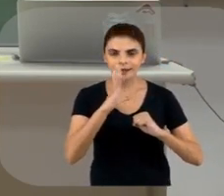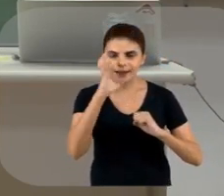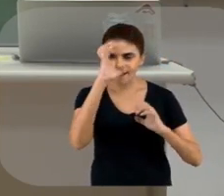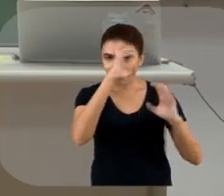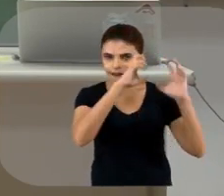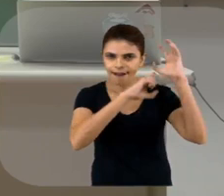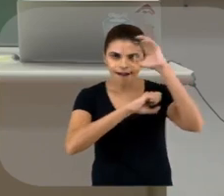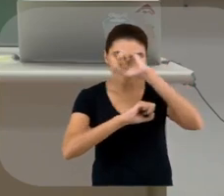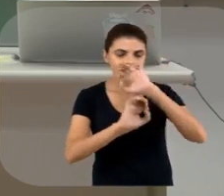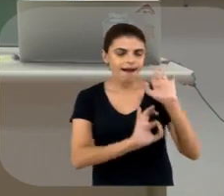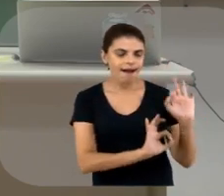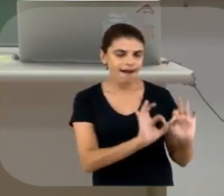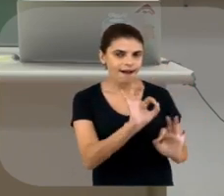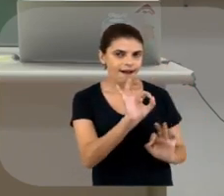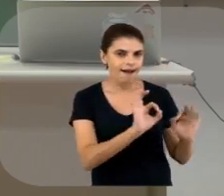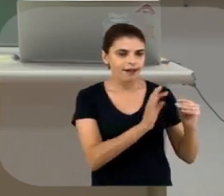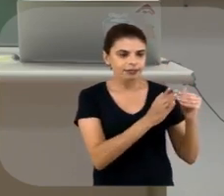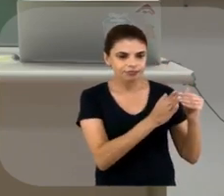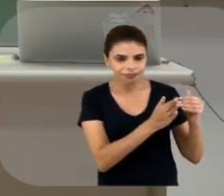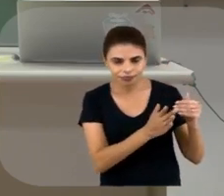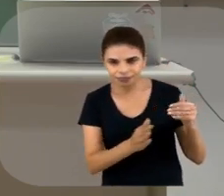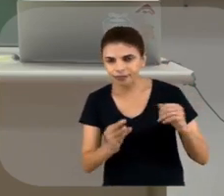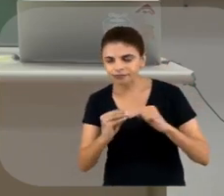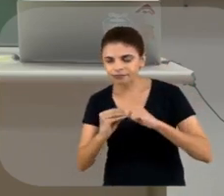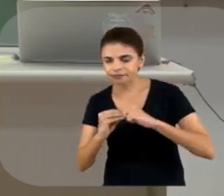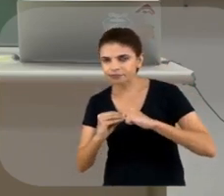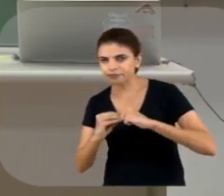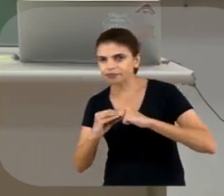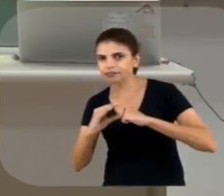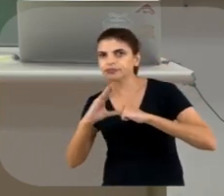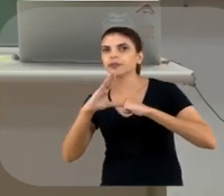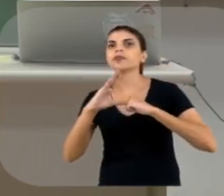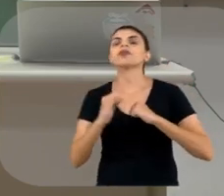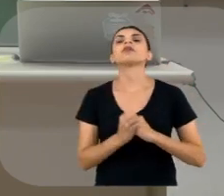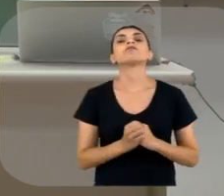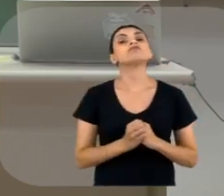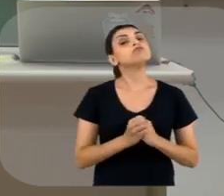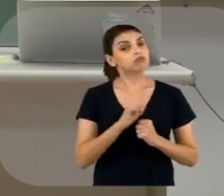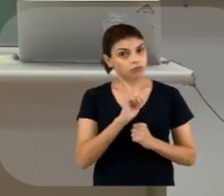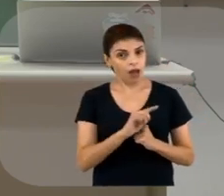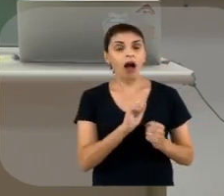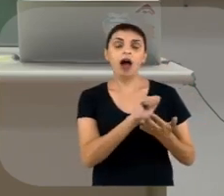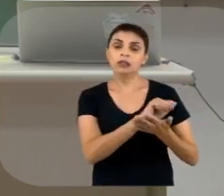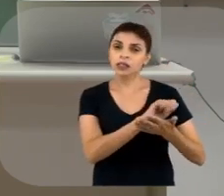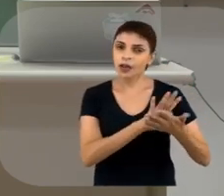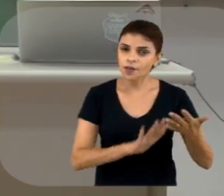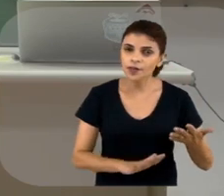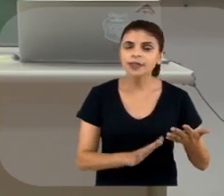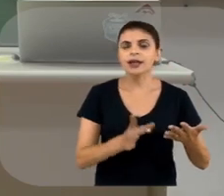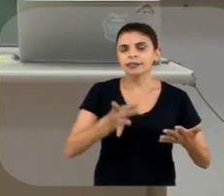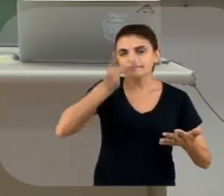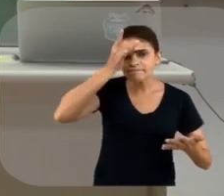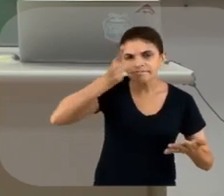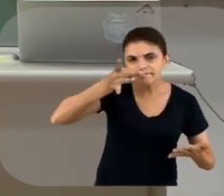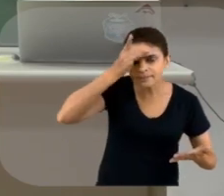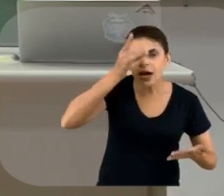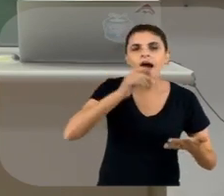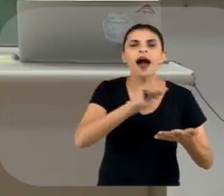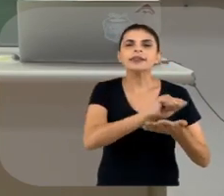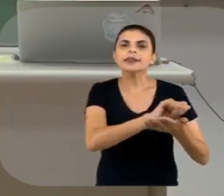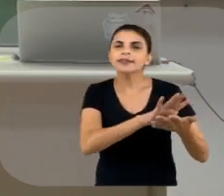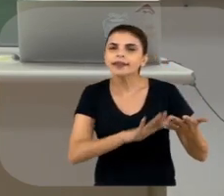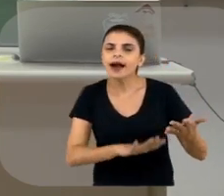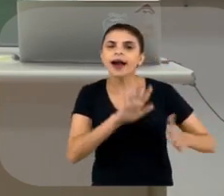é de construir também o conhecimento. Então, são atividades de fixação, né?